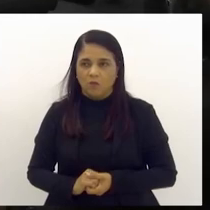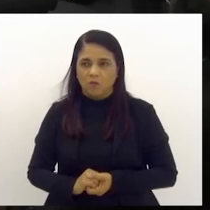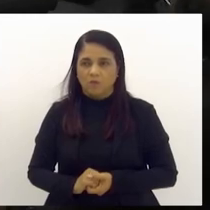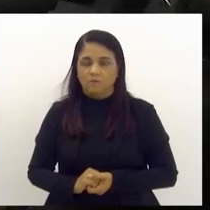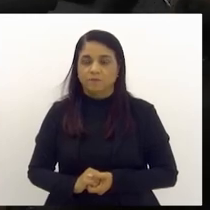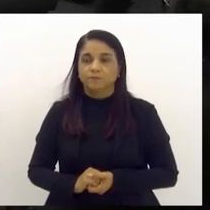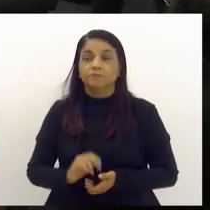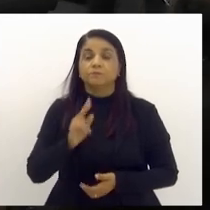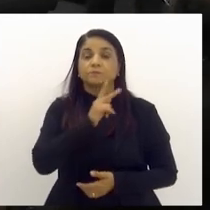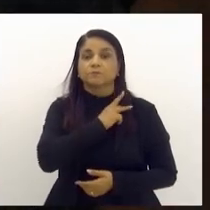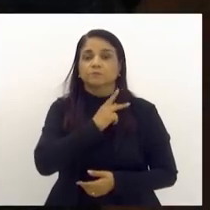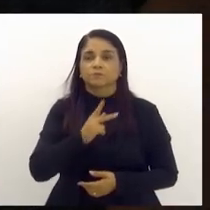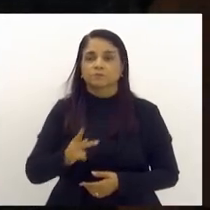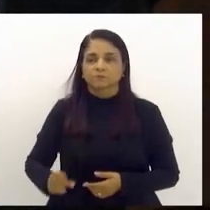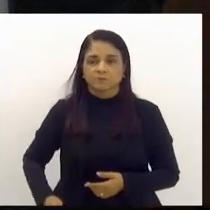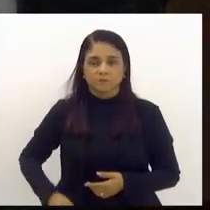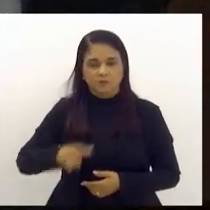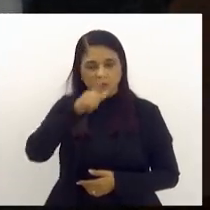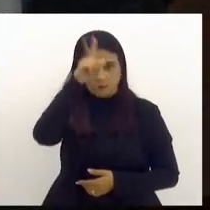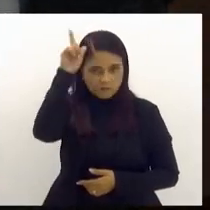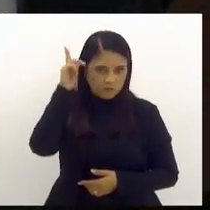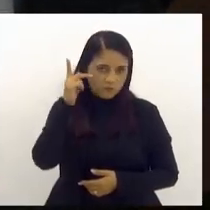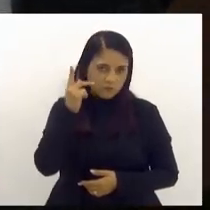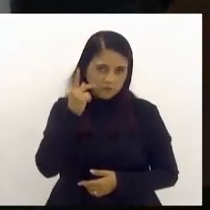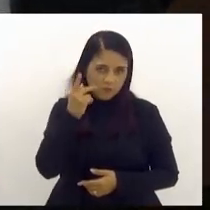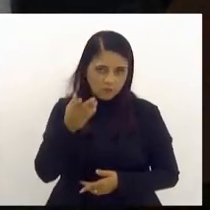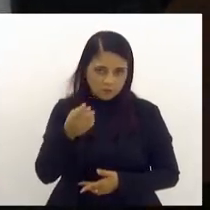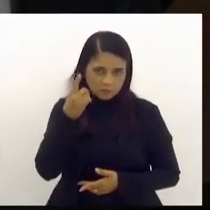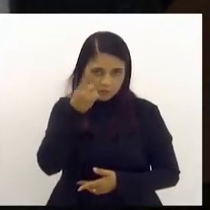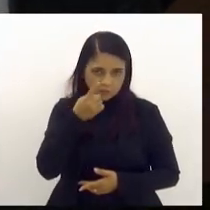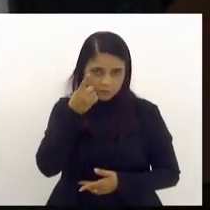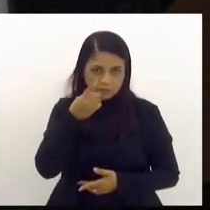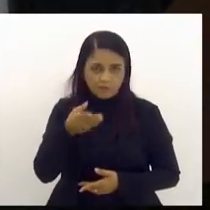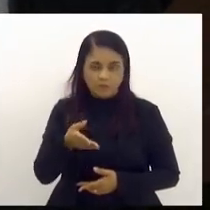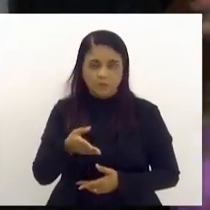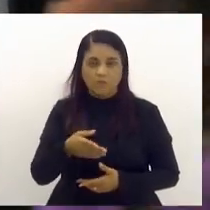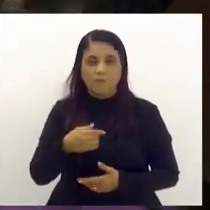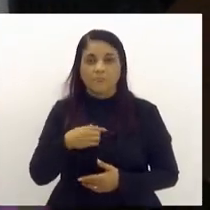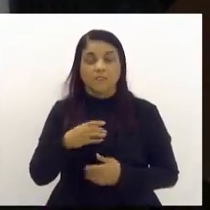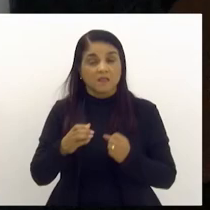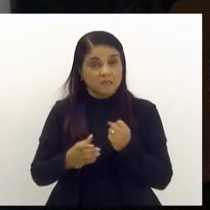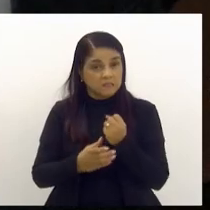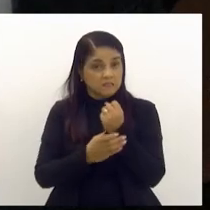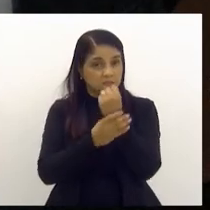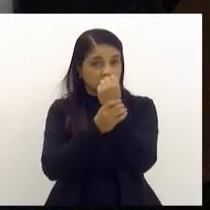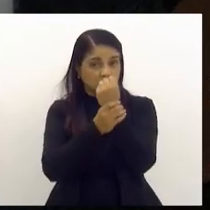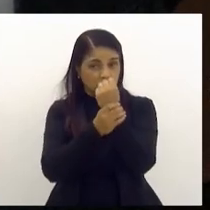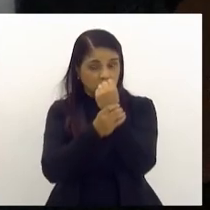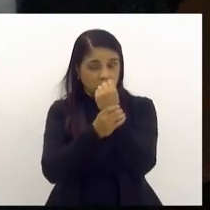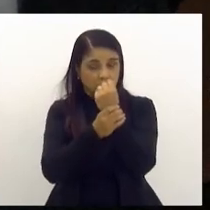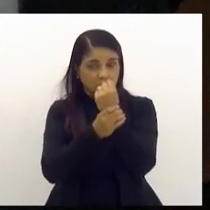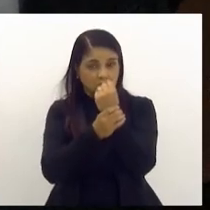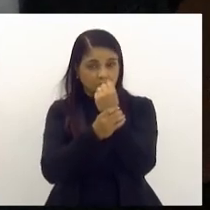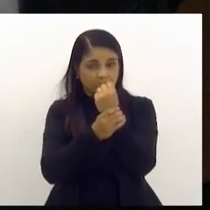Presidente. Deputado Luiz, porque André eu acho feito. Só, por motivo de segurança e legalidade...